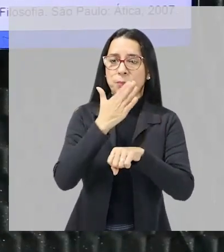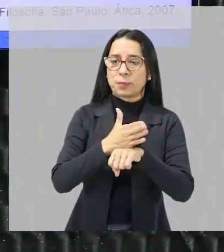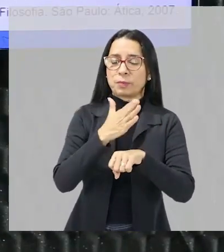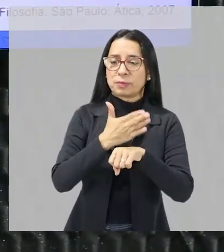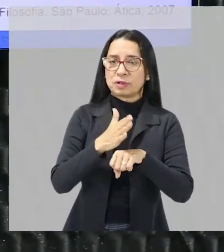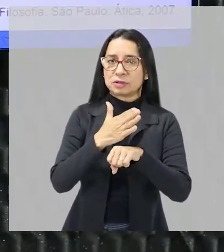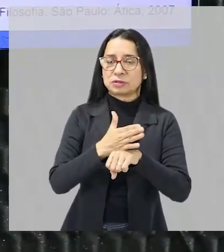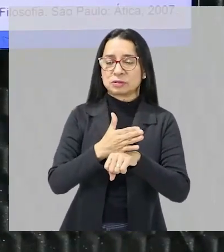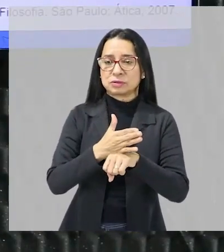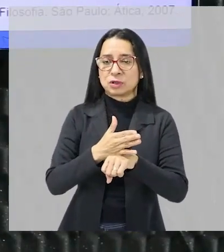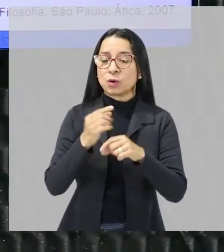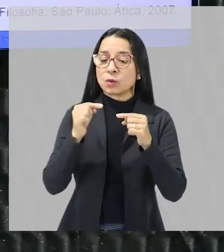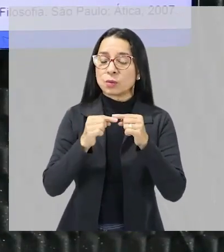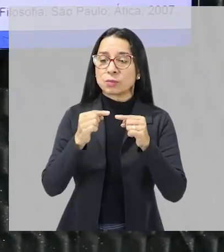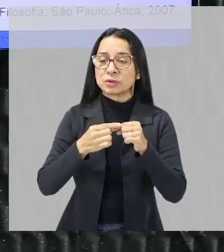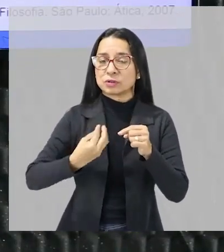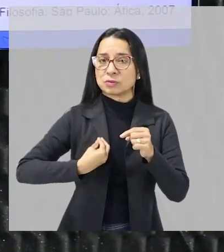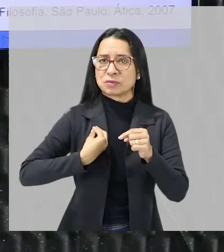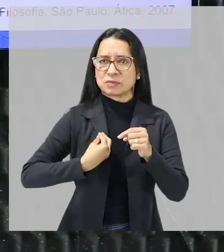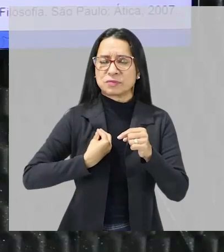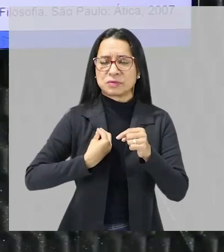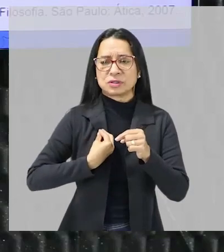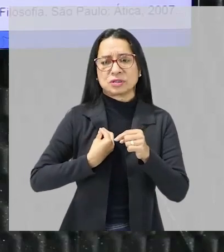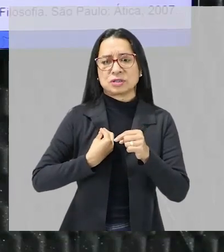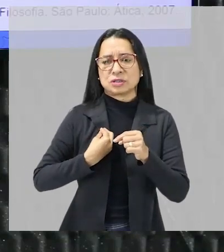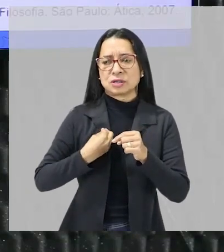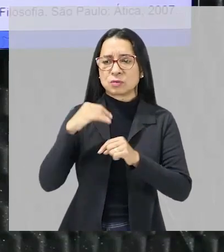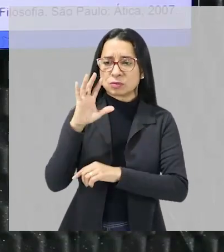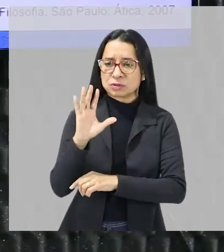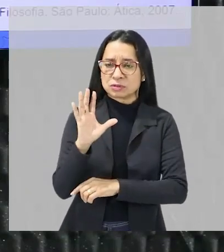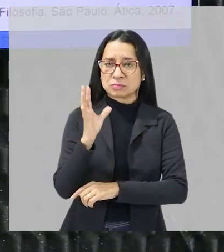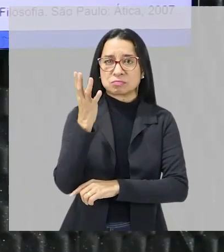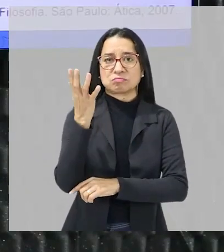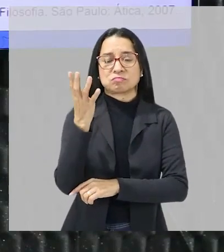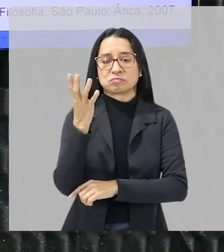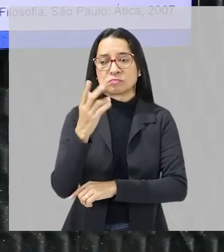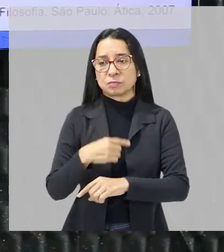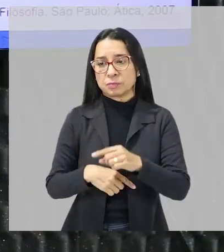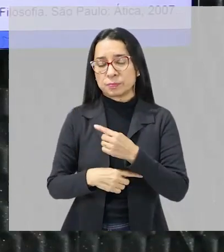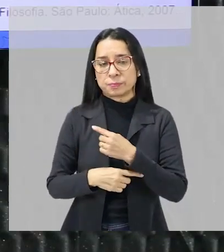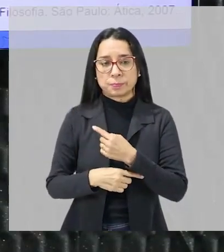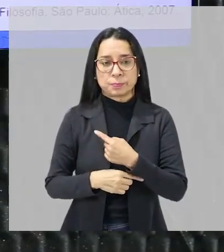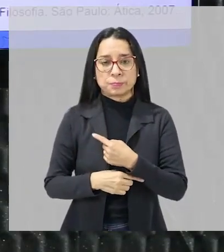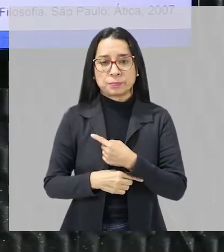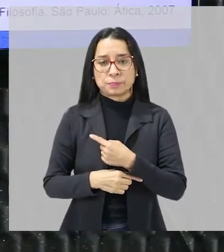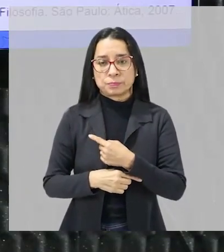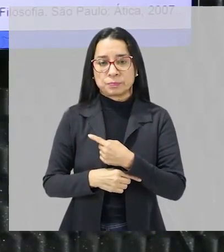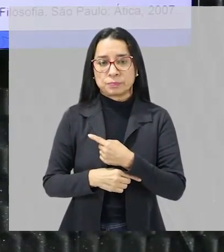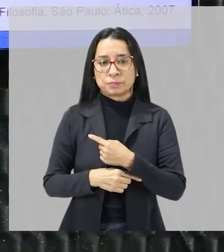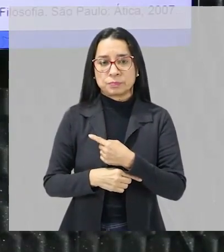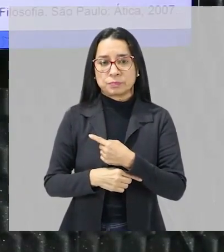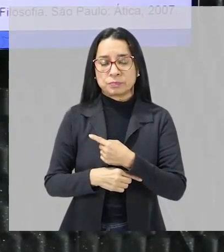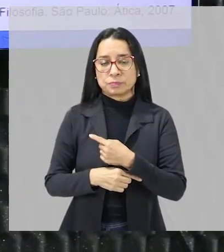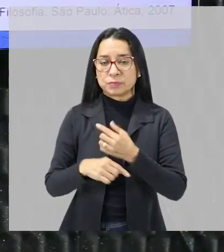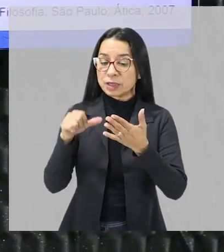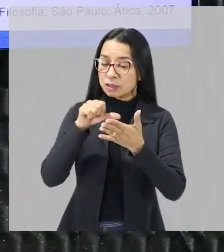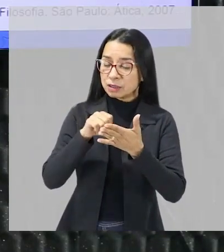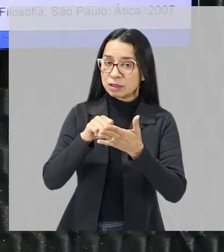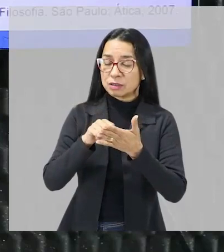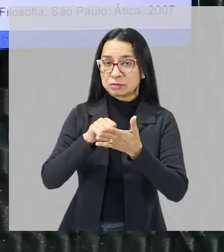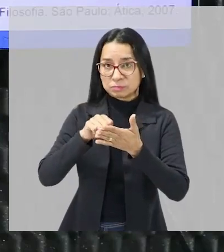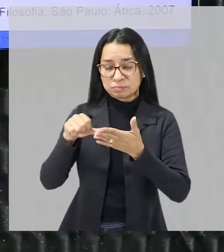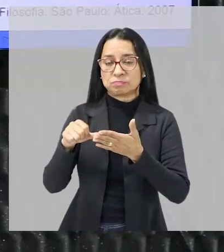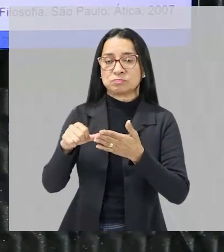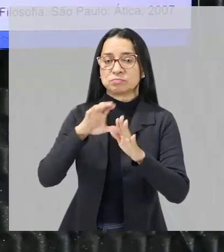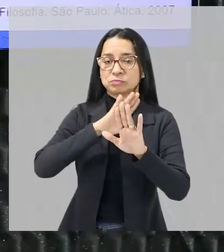as ações. A praxis social e histórica concreta. Isso se aplica à ideologia democrática, grifa, ideologia